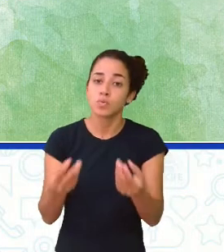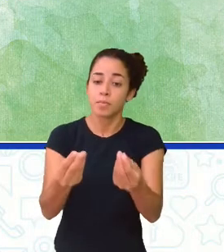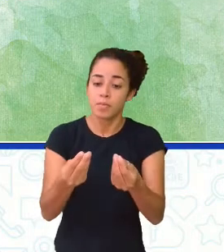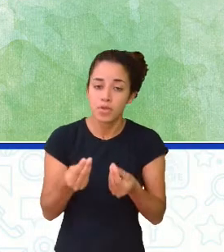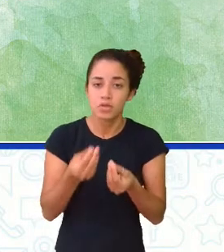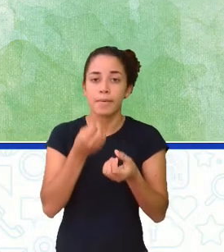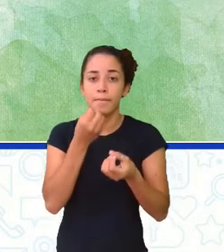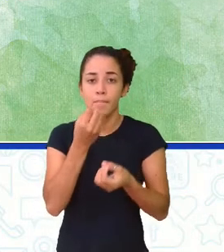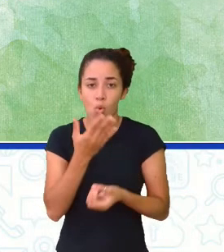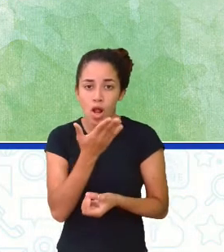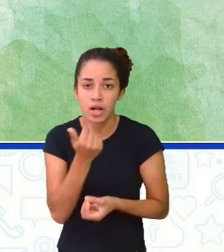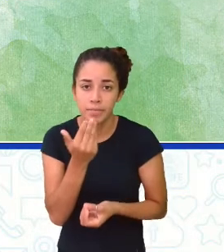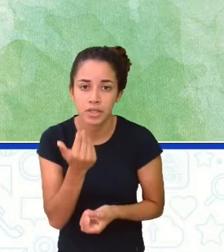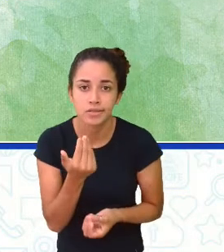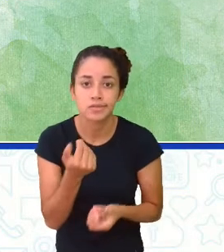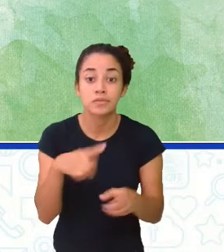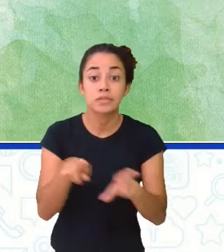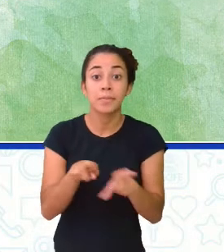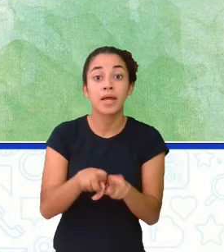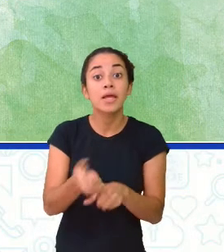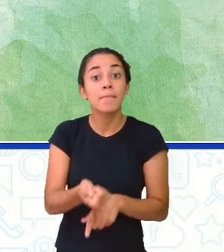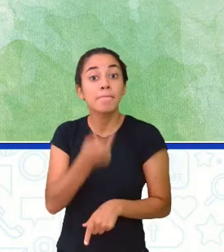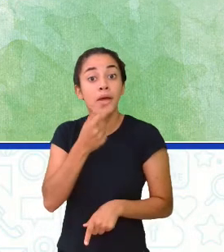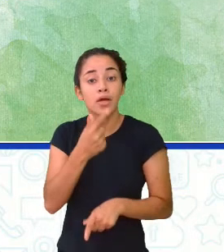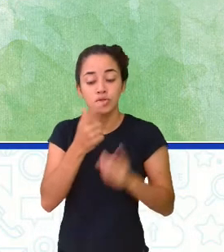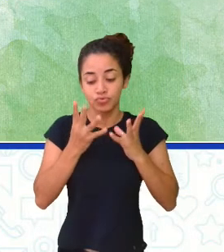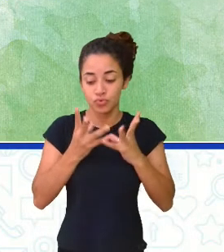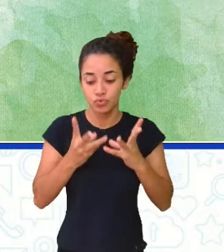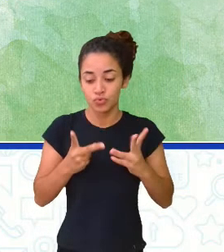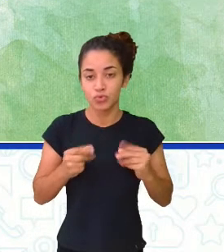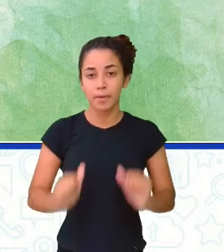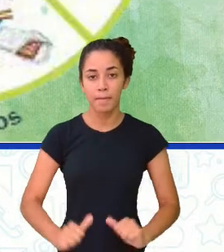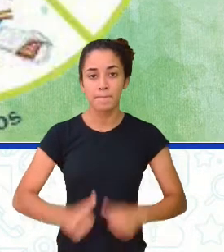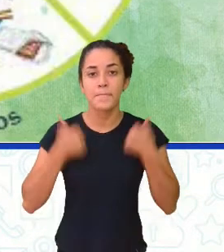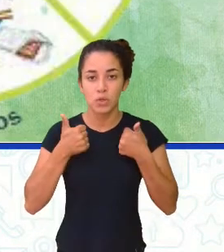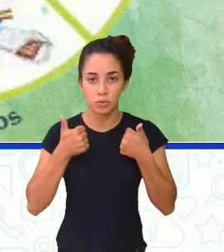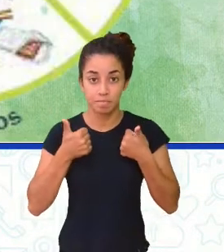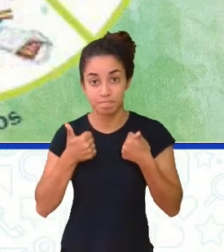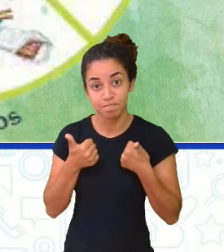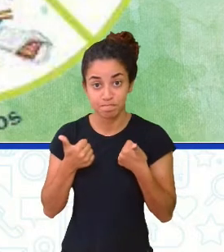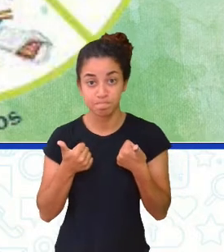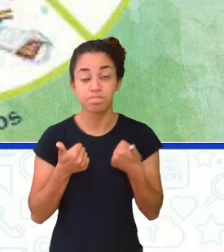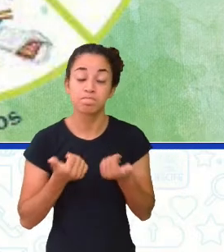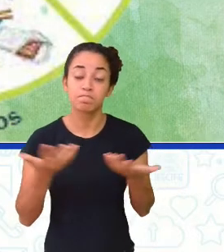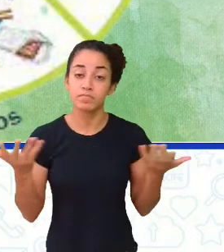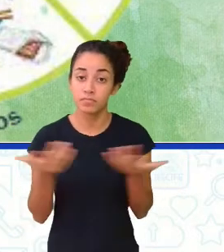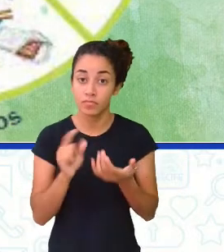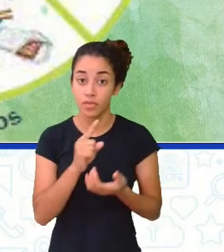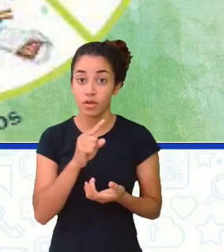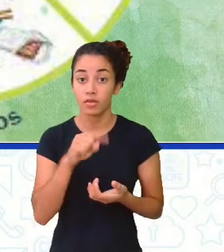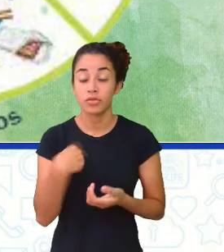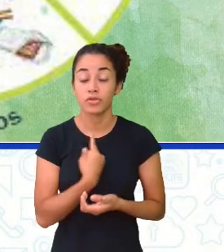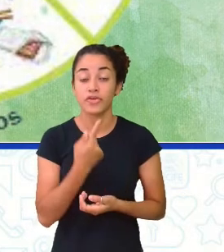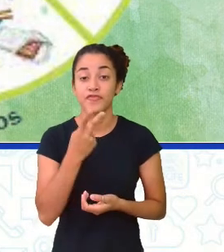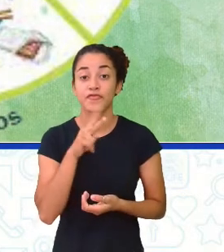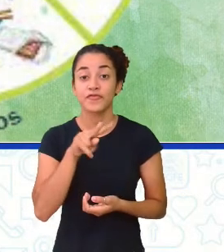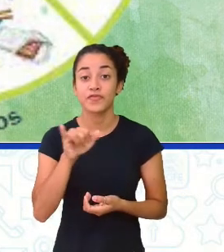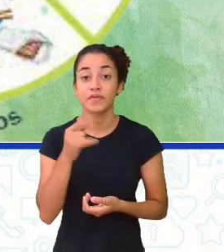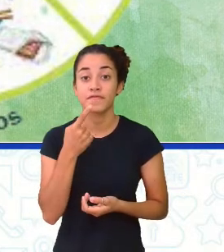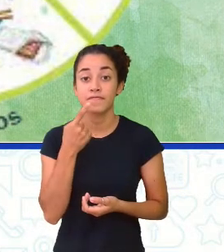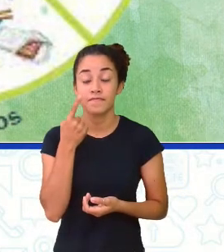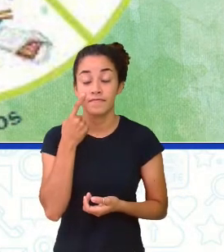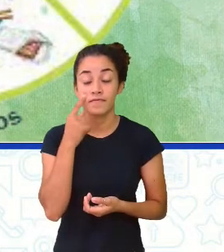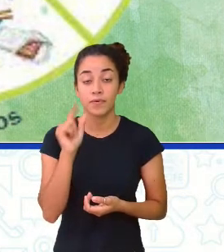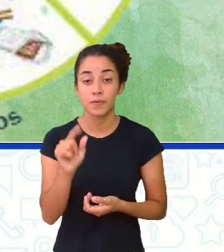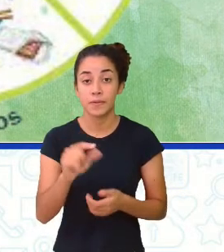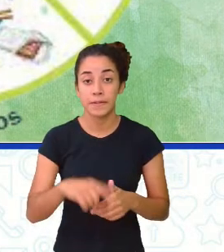ajudar, juntamente com o medicamento, a se recuperar. Mas, como eu disse, nós vamos ver ainda a questão aí dos